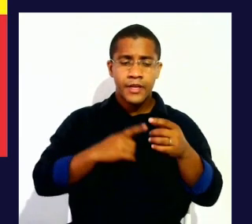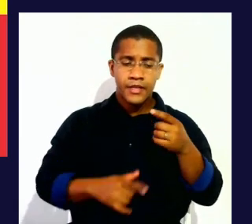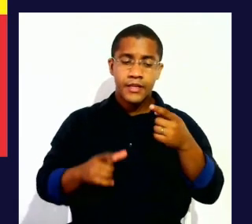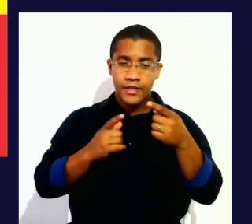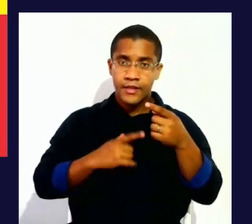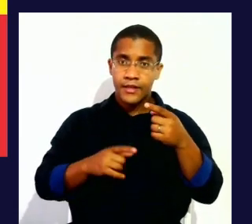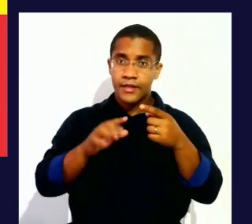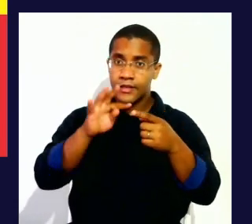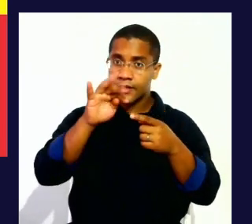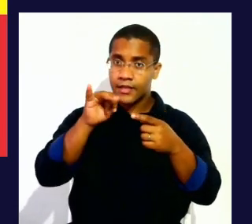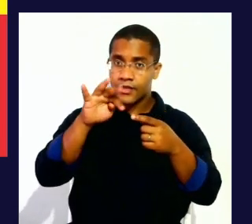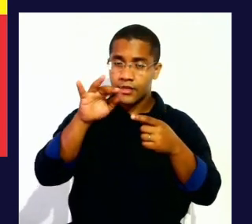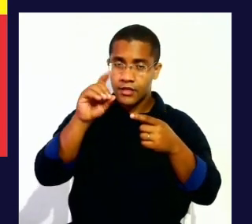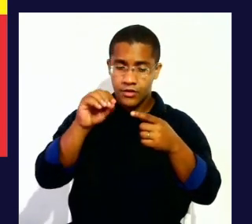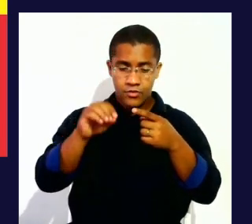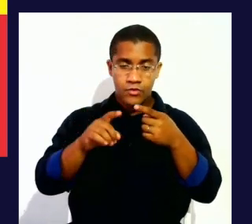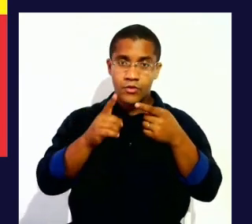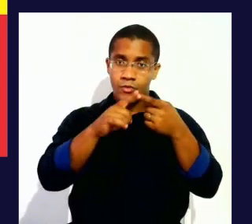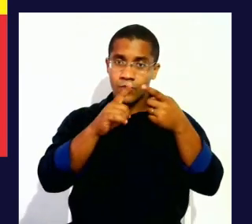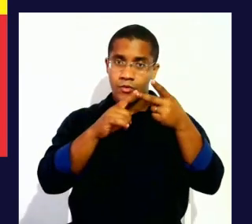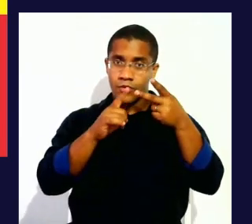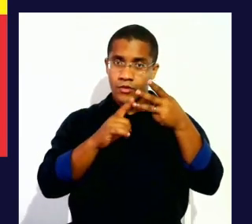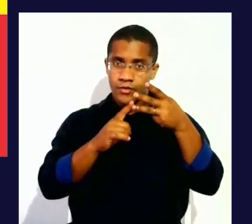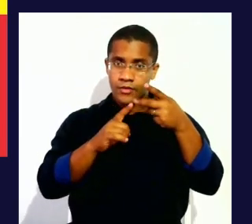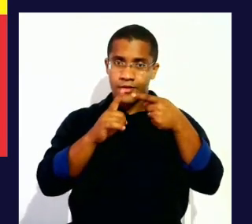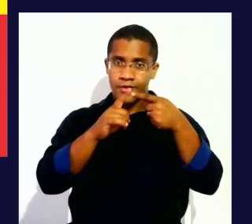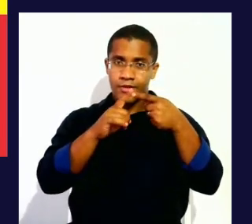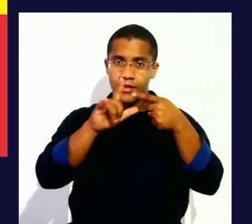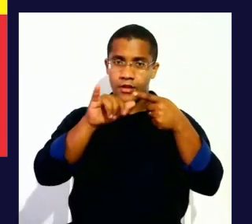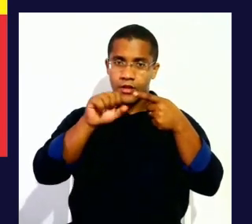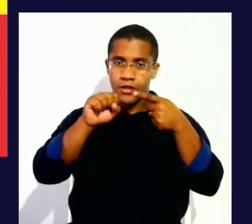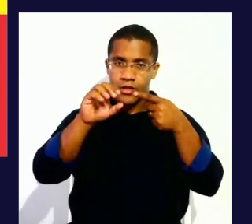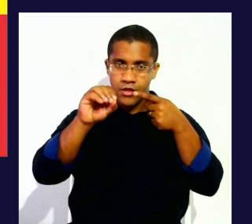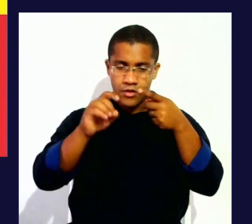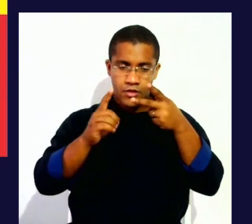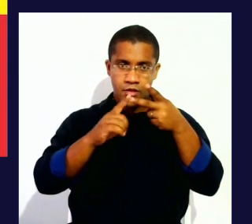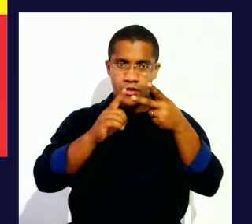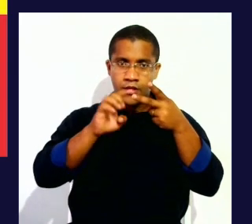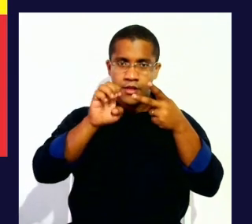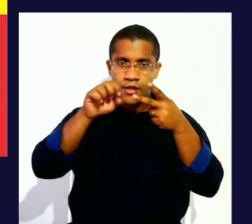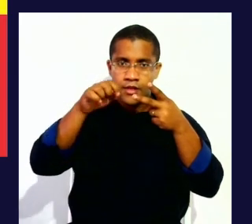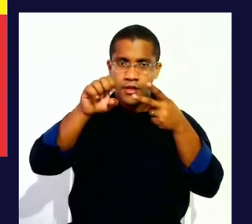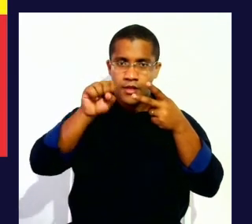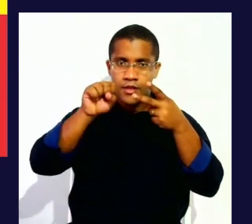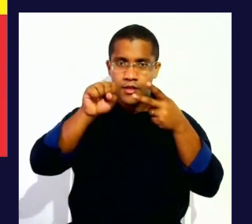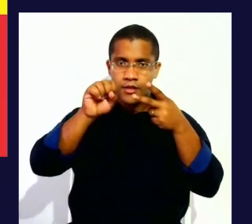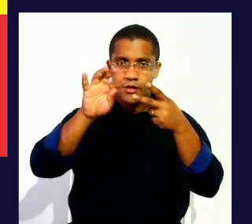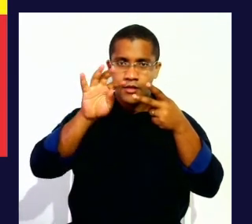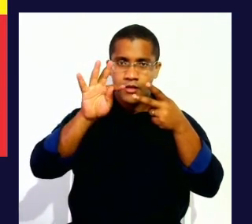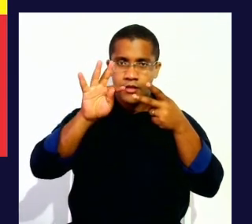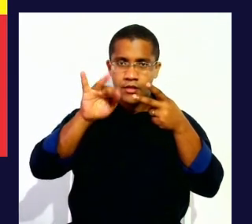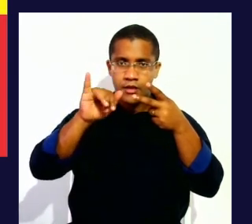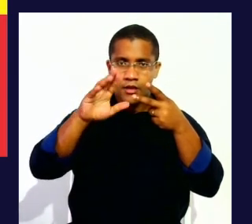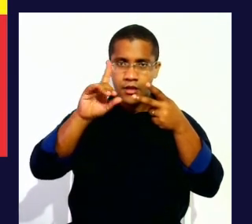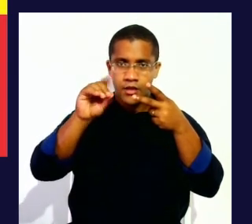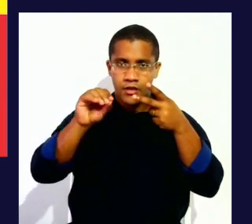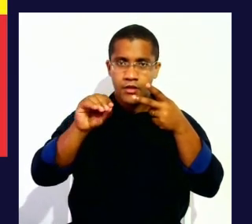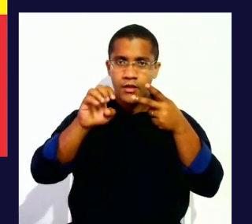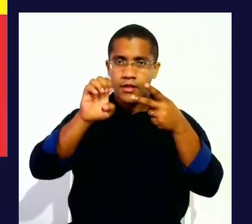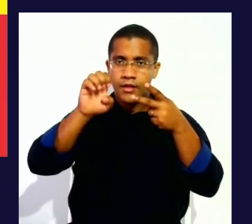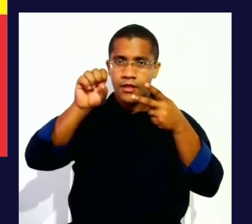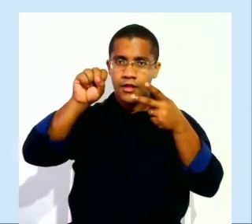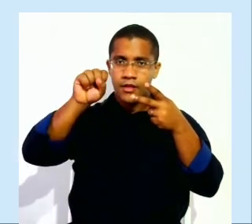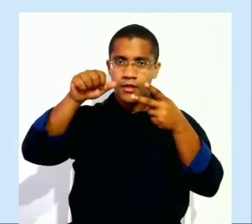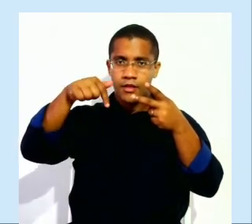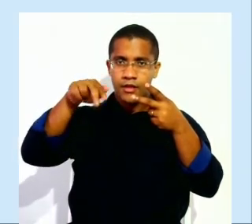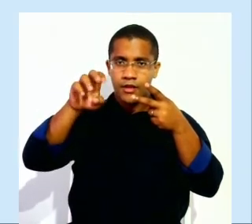três tipos de tecido muscular. Eu vou ter o liso, o estriado esquelético e o estriado